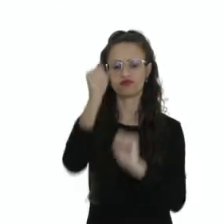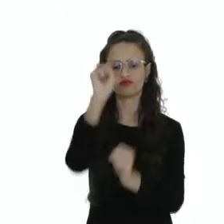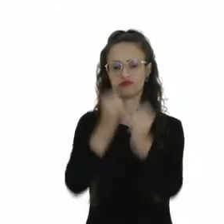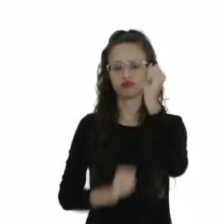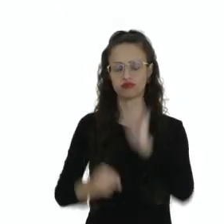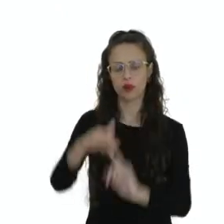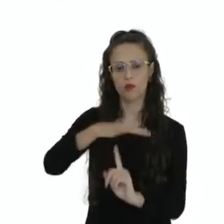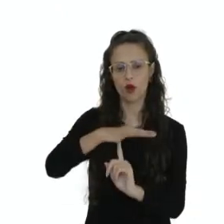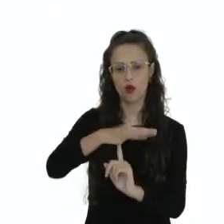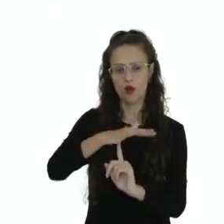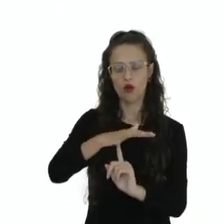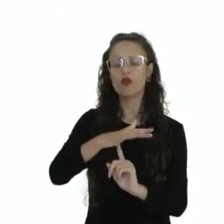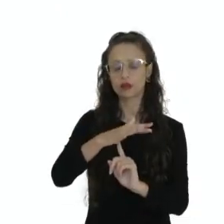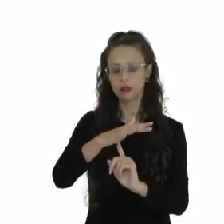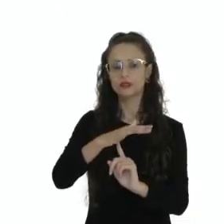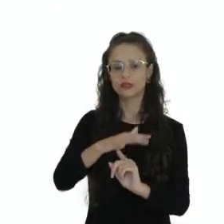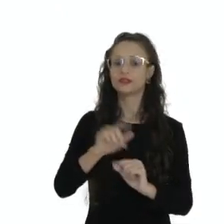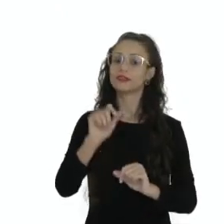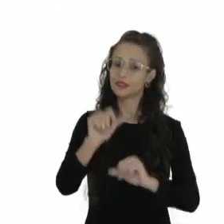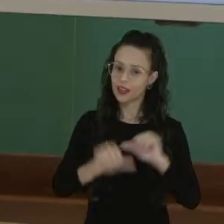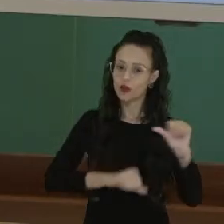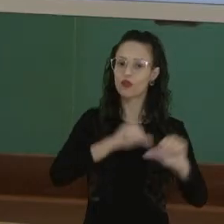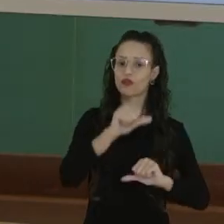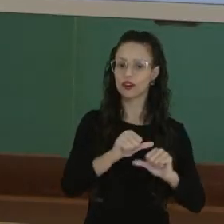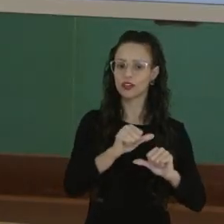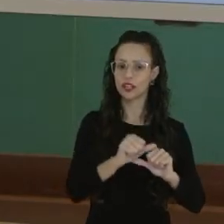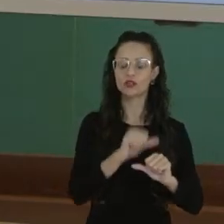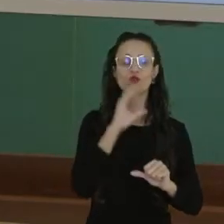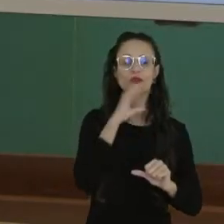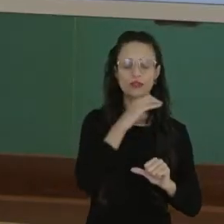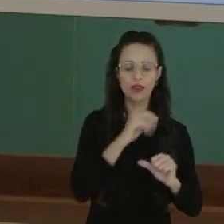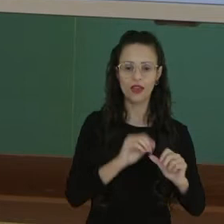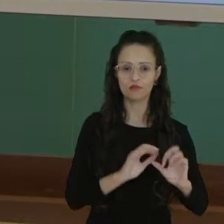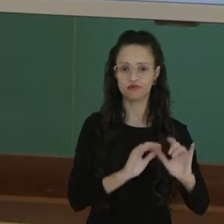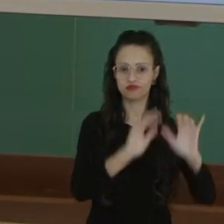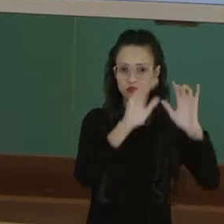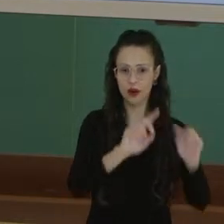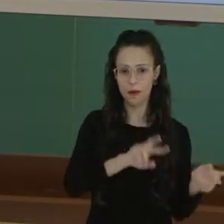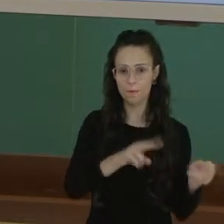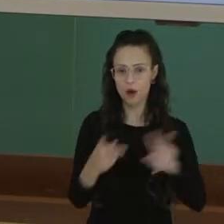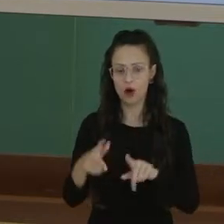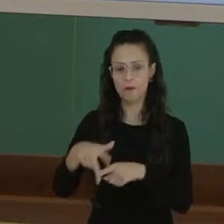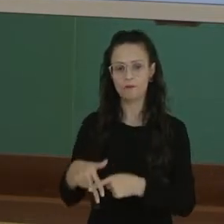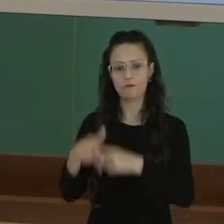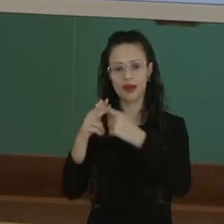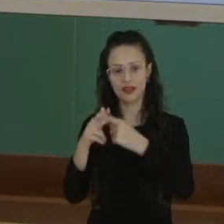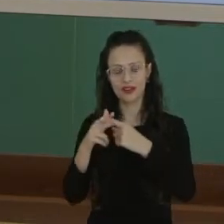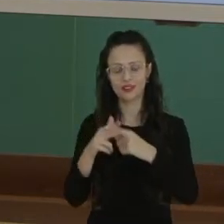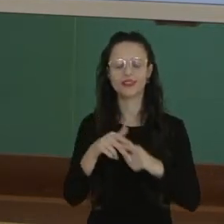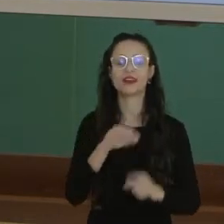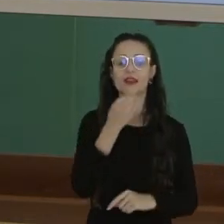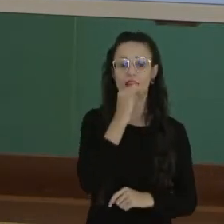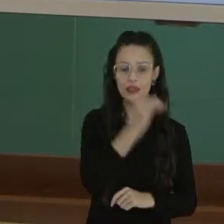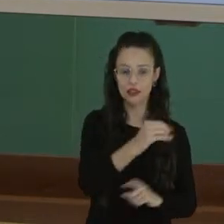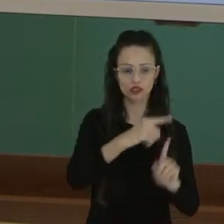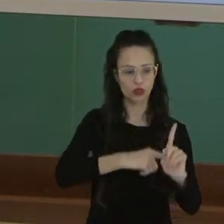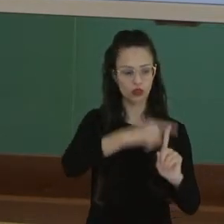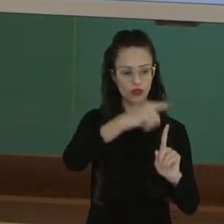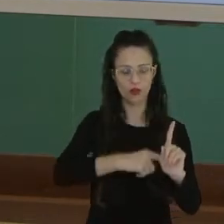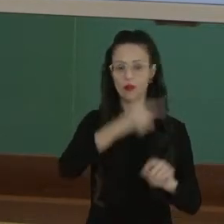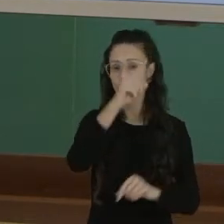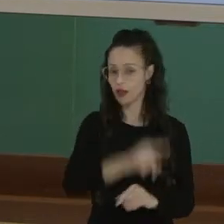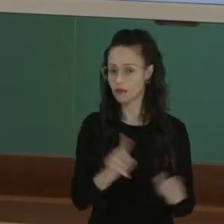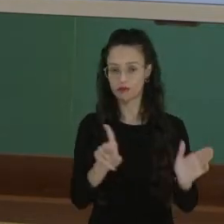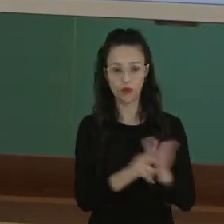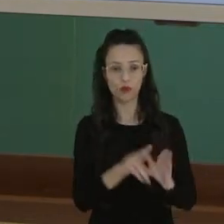convertendo energia térmica em energia mecânica. Na realidade, se você for analisar, a energia térmica ela vem de um lugar, que na realidade